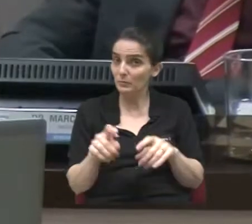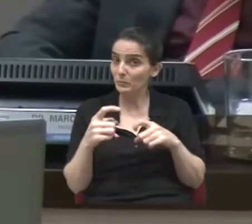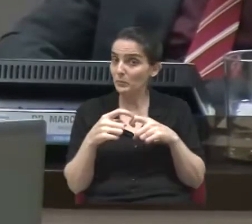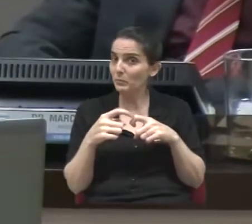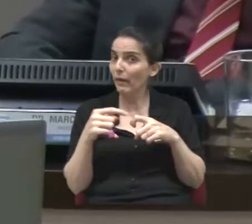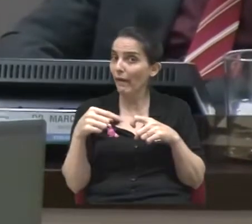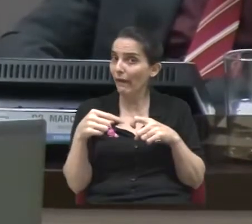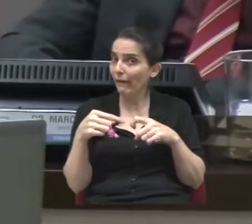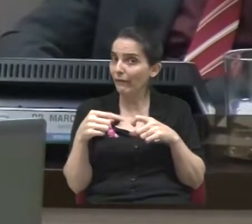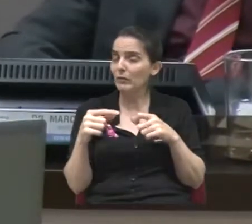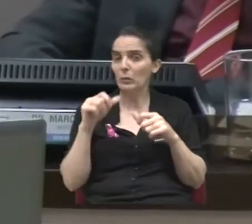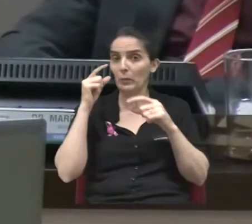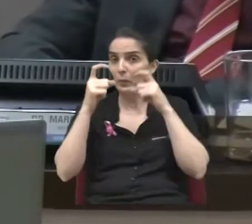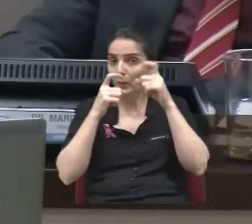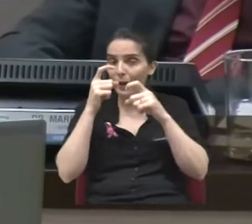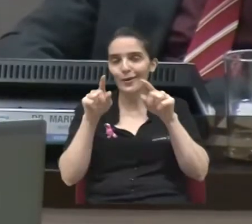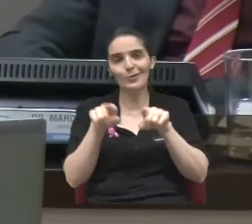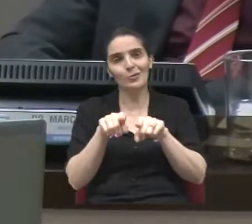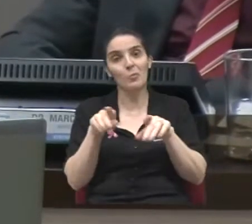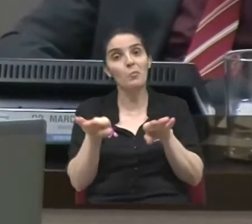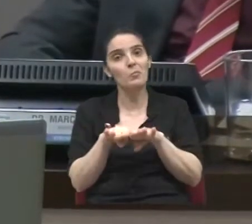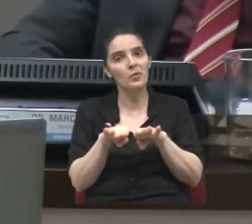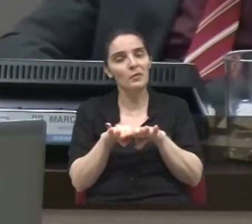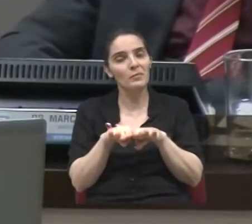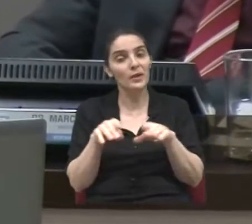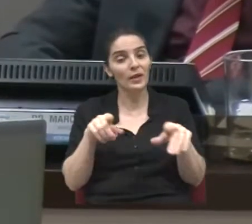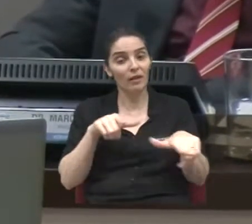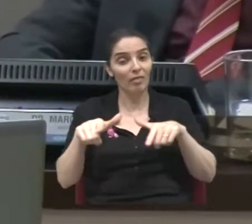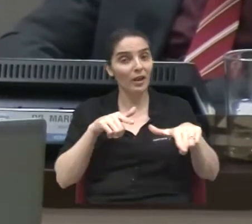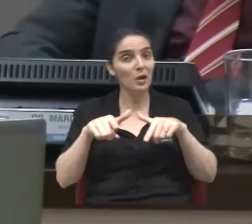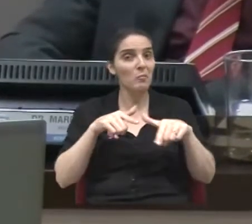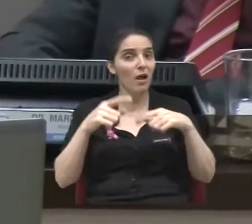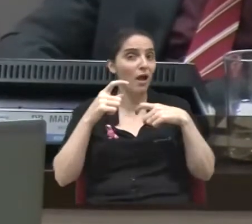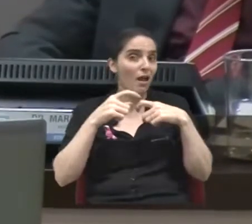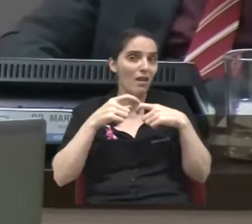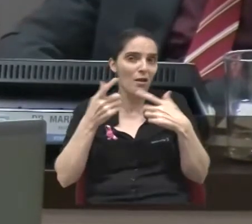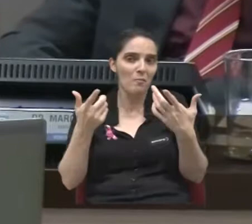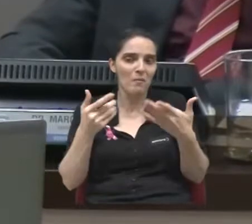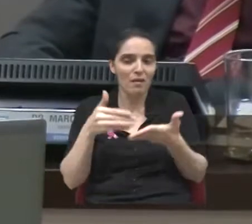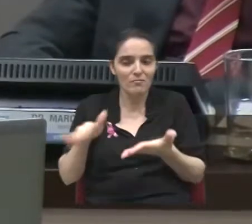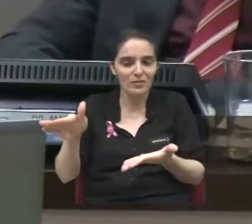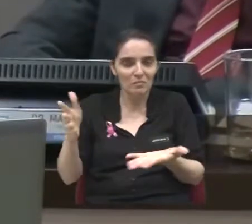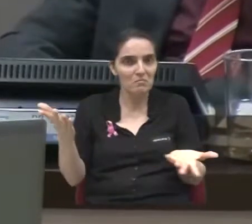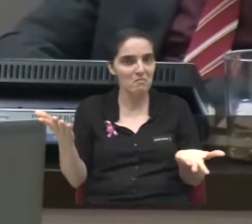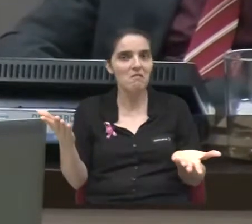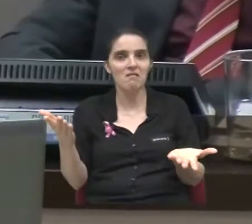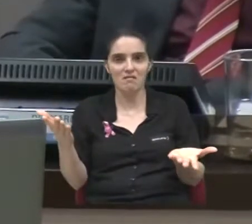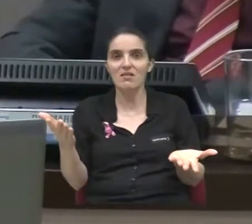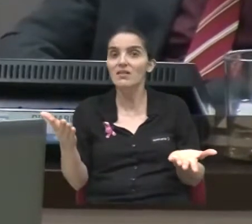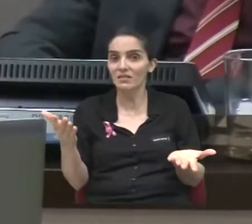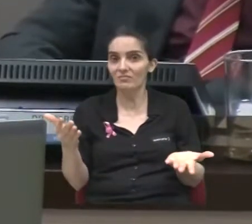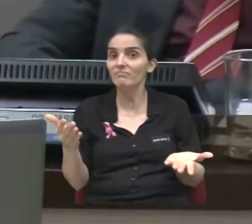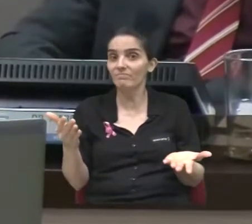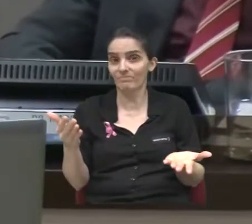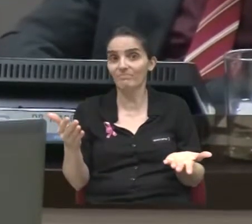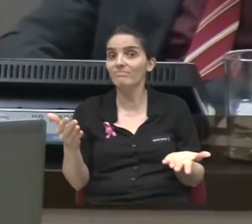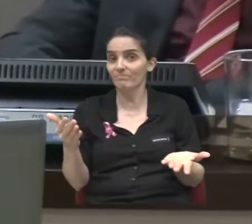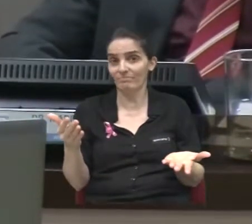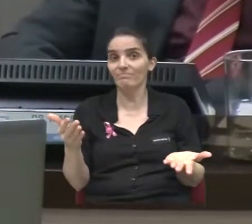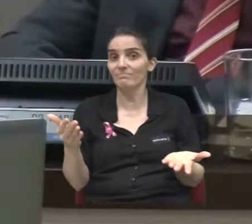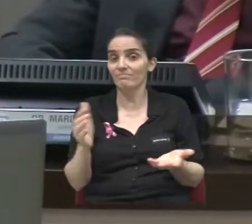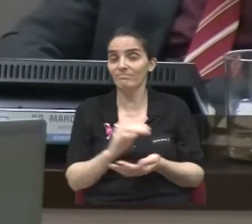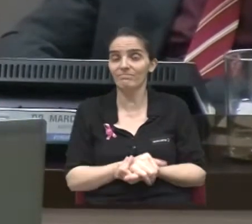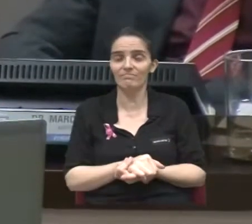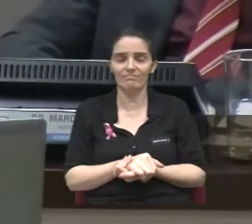programa. Né? Muitos estão preocupados com isso, porque eles vão ficar, entre aspas, desempregados.